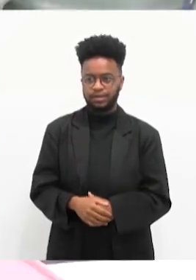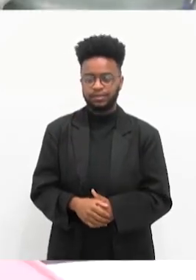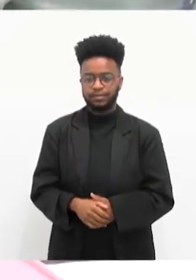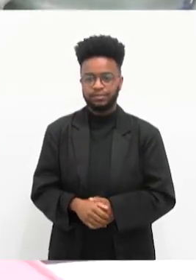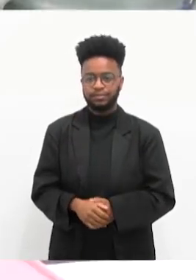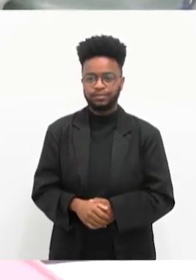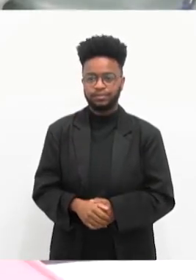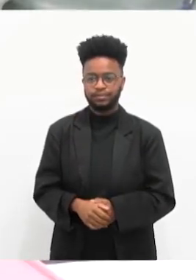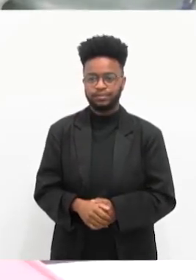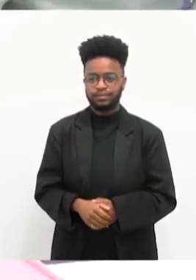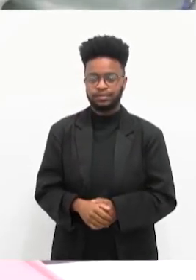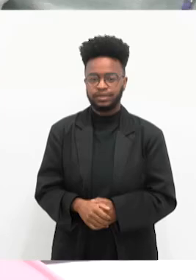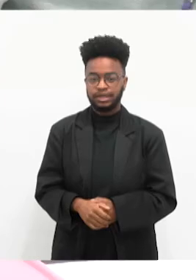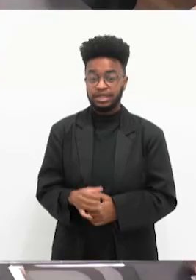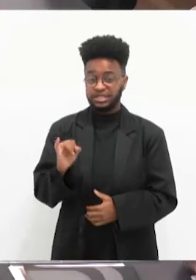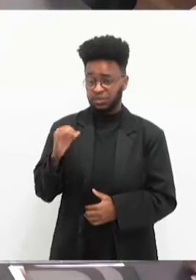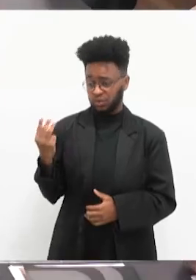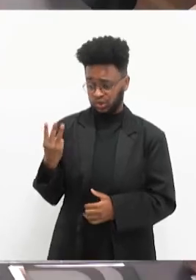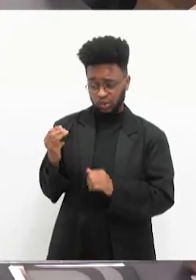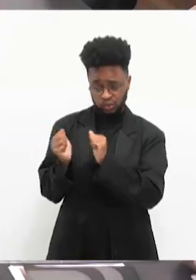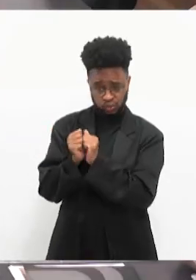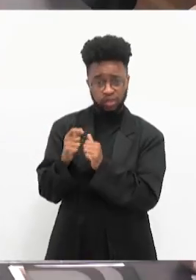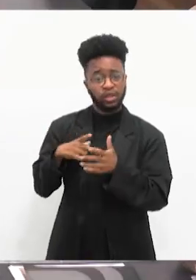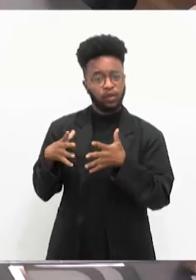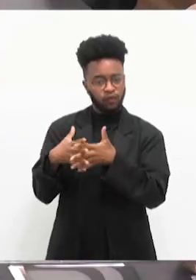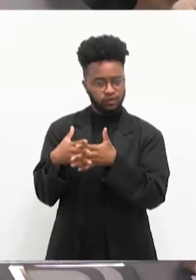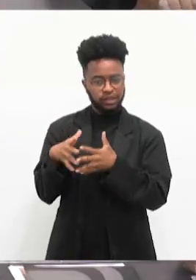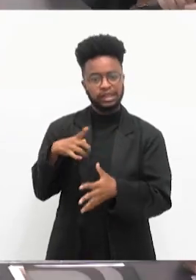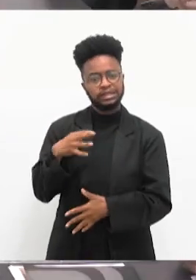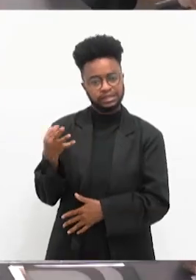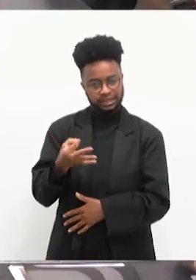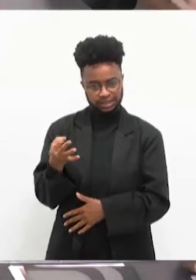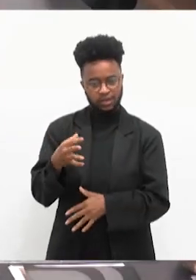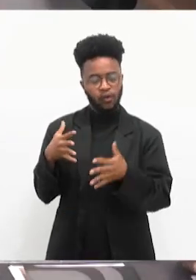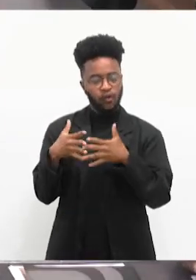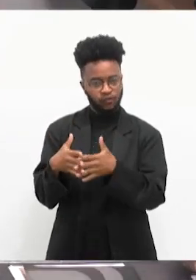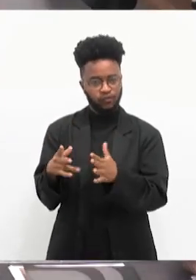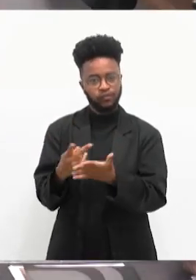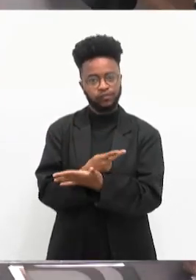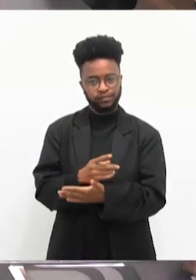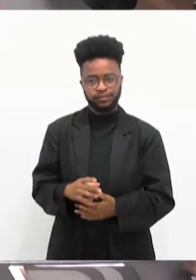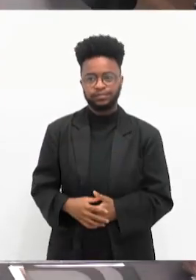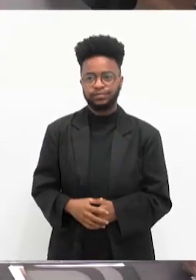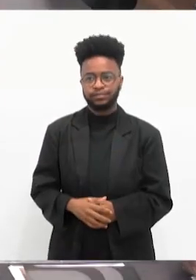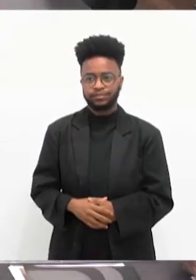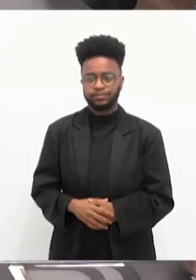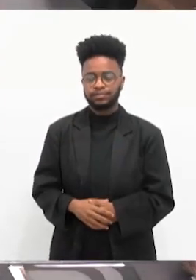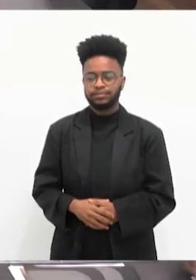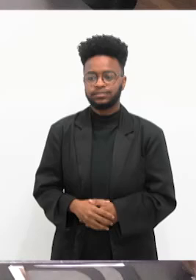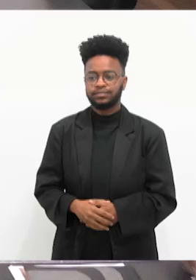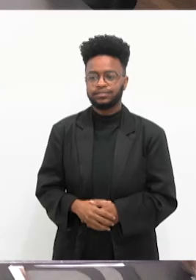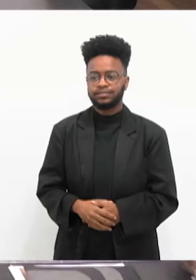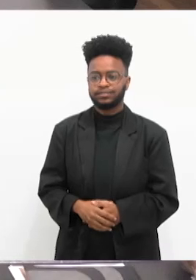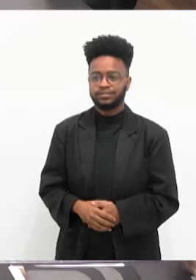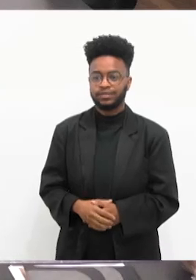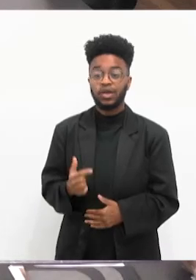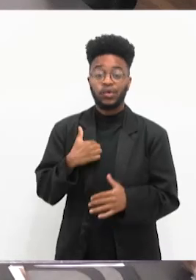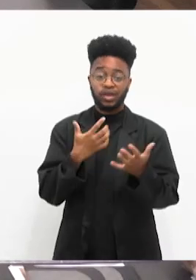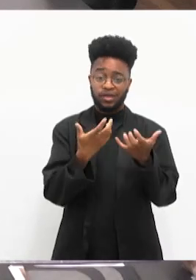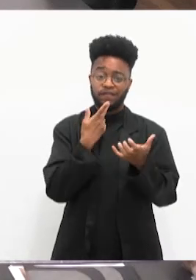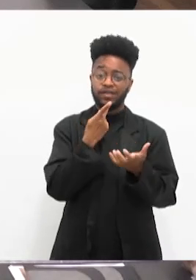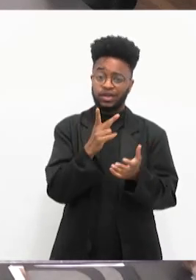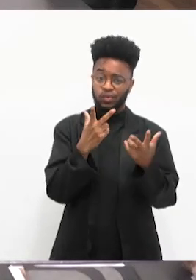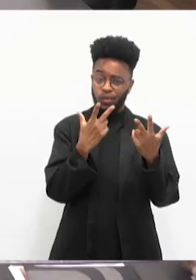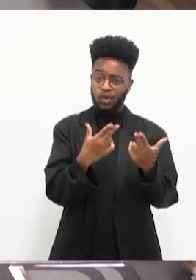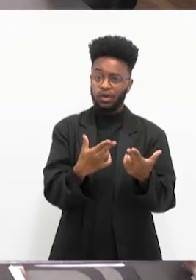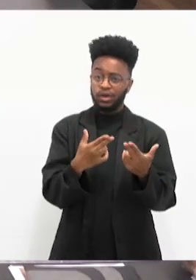que confusão na Vai ter certa. alguma confusão. Vai ter alguma confusão com o Olha, trio Ternura. eu ia falar, deputado Mink, eu ia falar justamente isso.